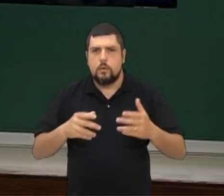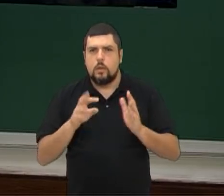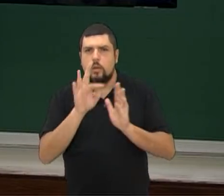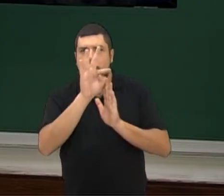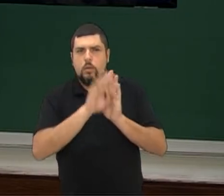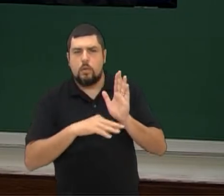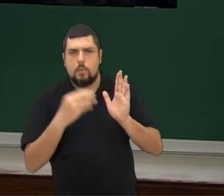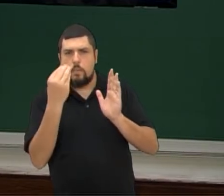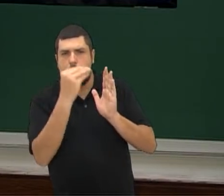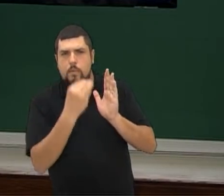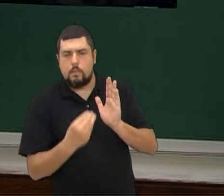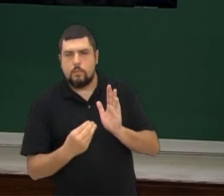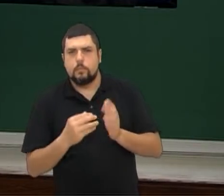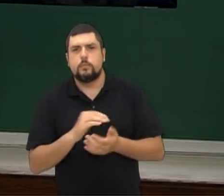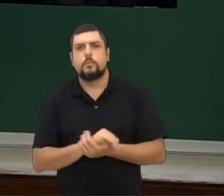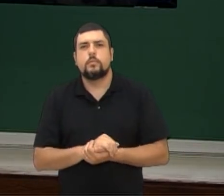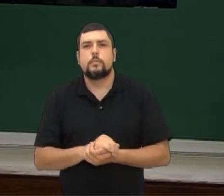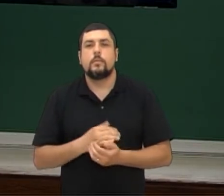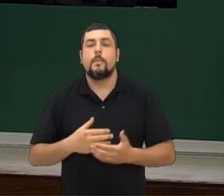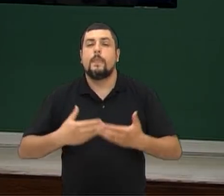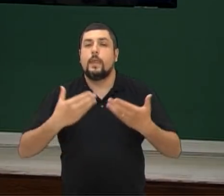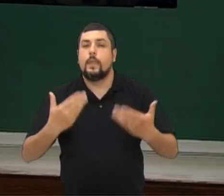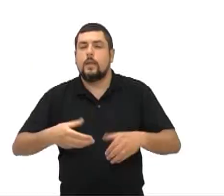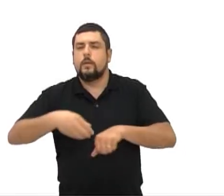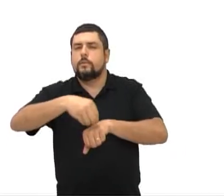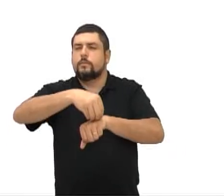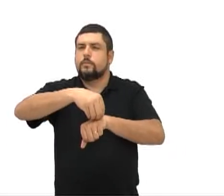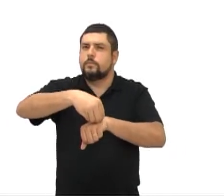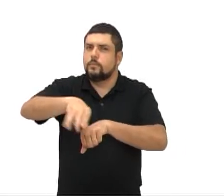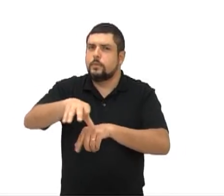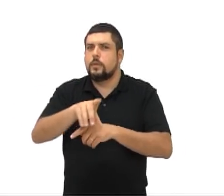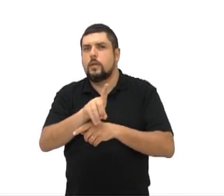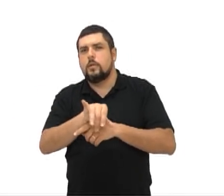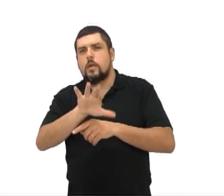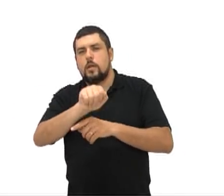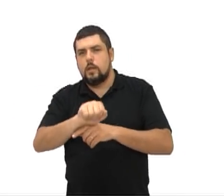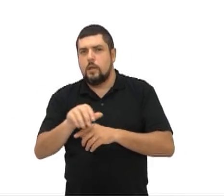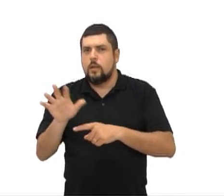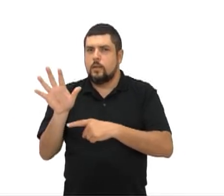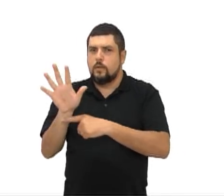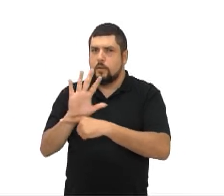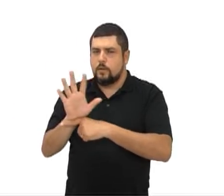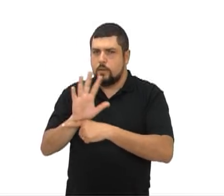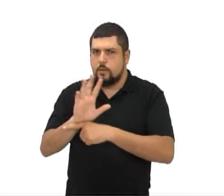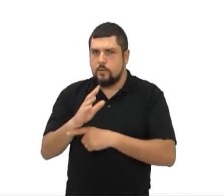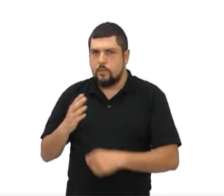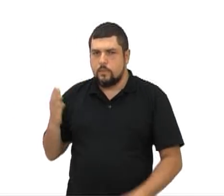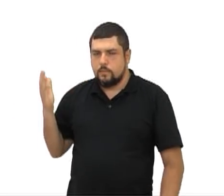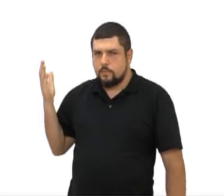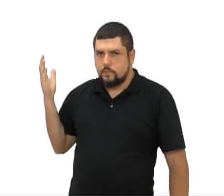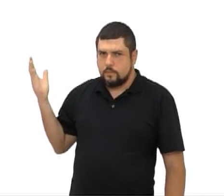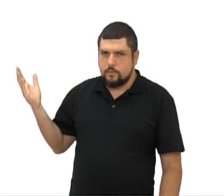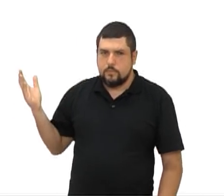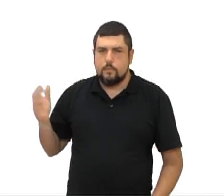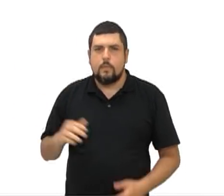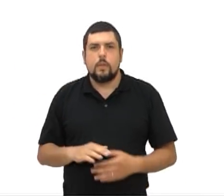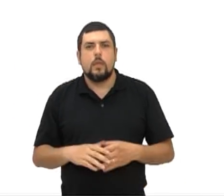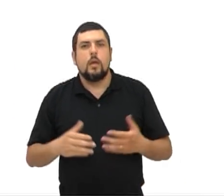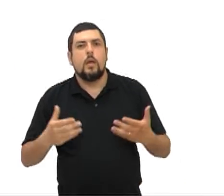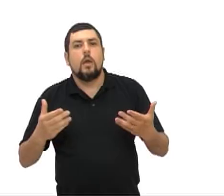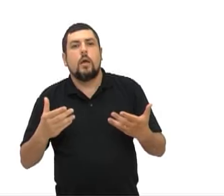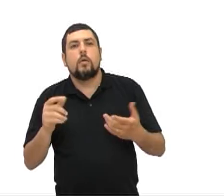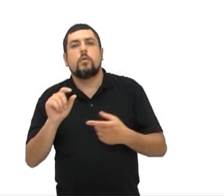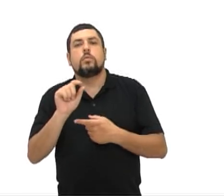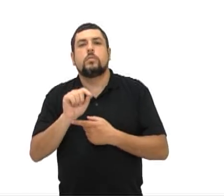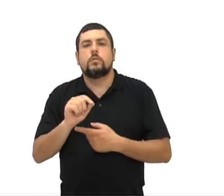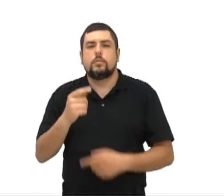textos. Deixo para vocês mais 2 filmes. Já tinha indicado o Cine Hollywood e desta vez vou indicar